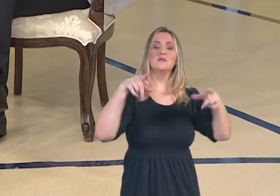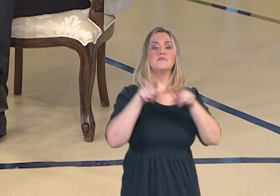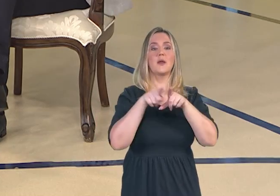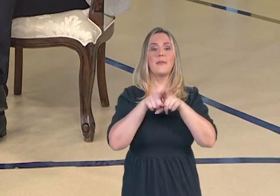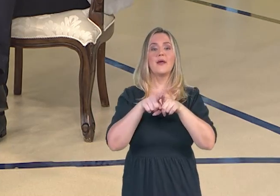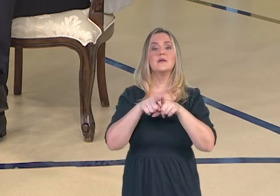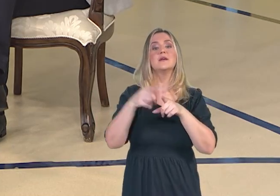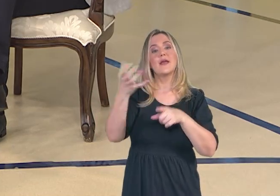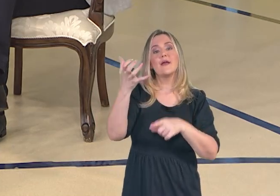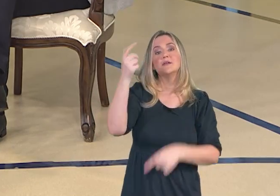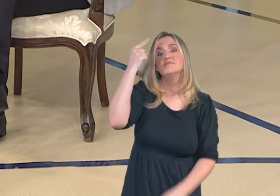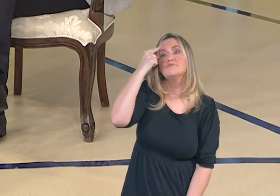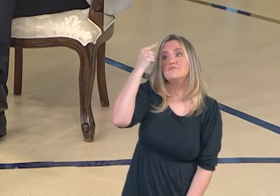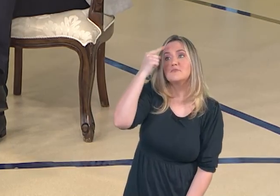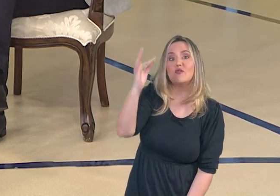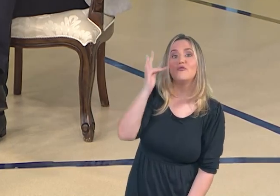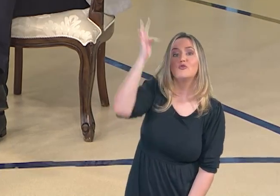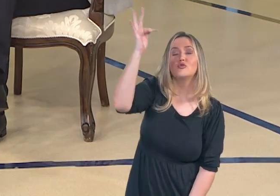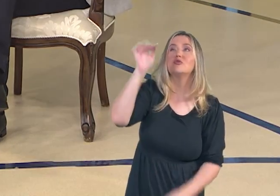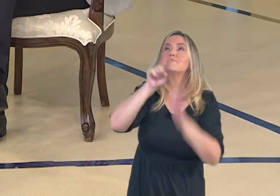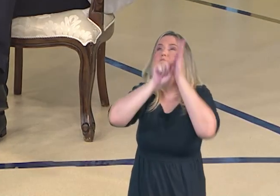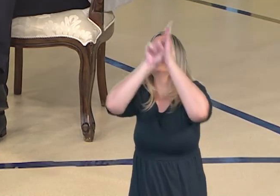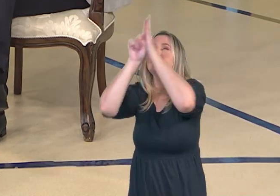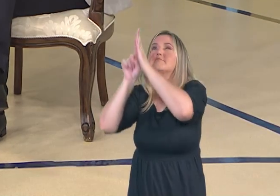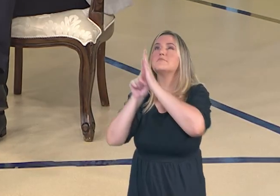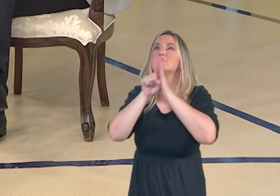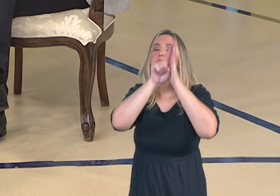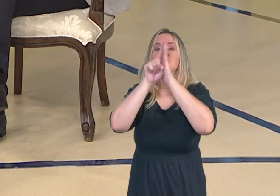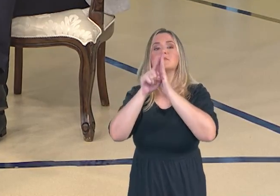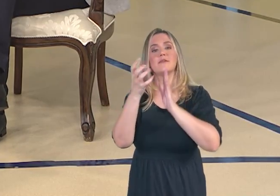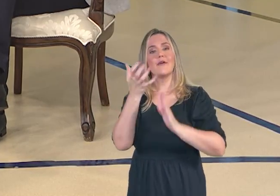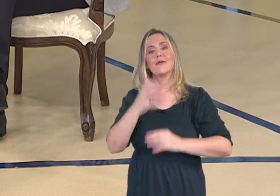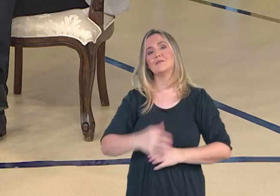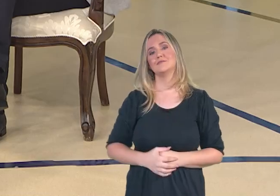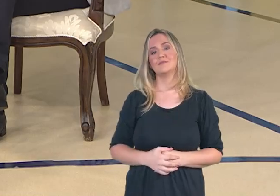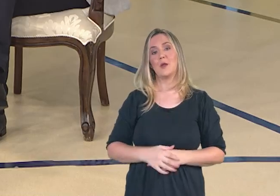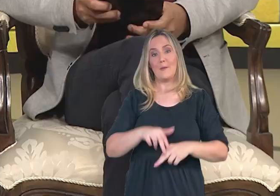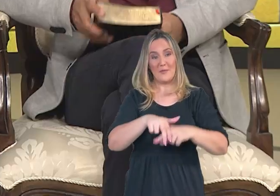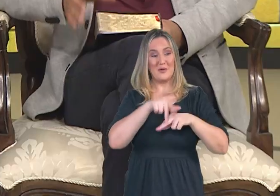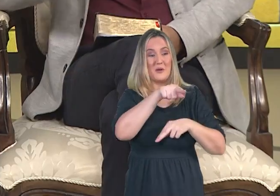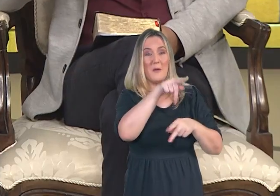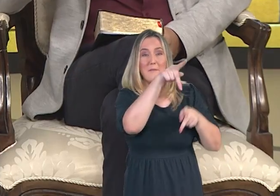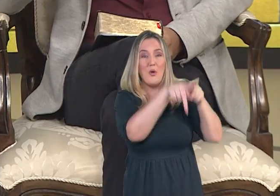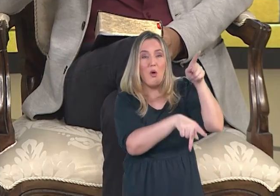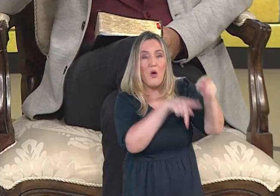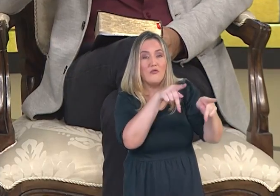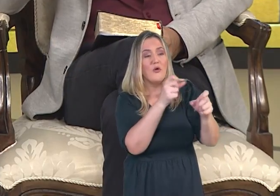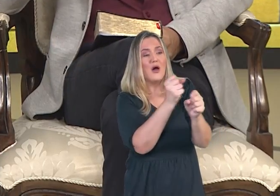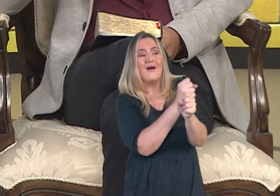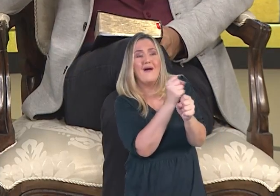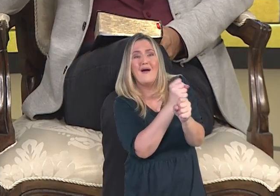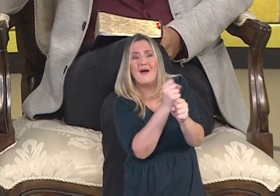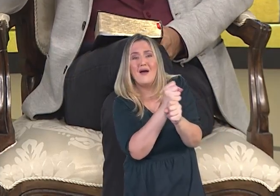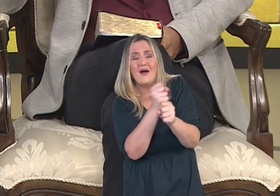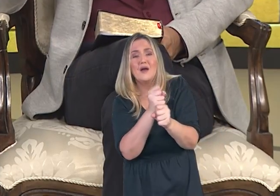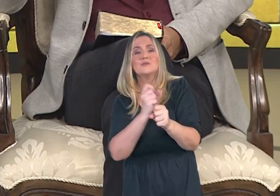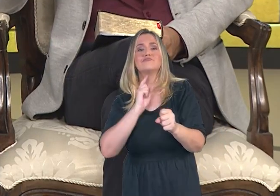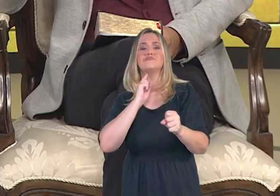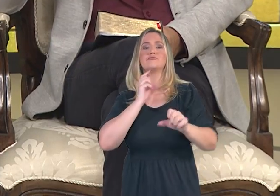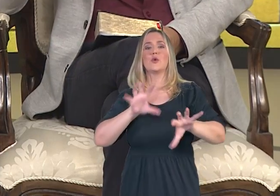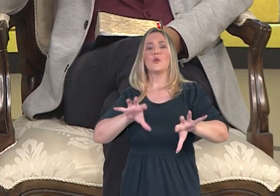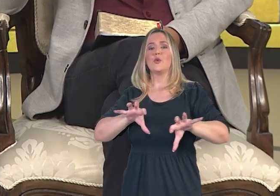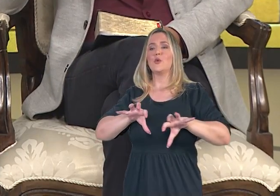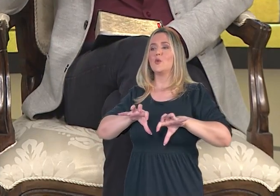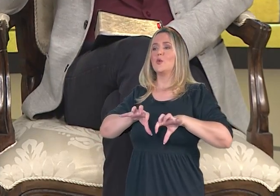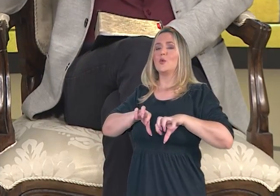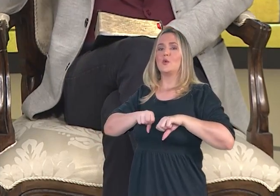que ainda exercia influência sobre o povo judeu por séculos e séculos. Aliás, é interessante que magos ou mágicos